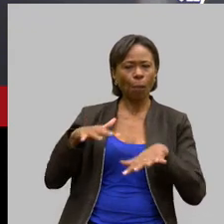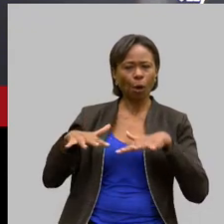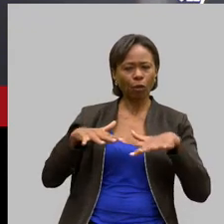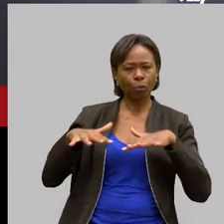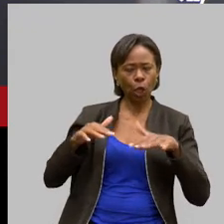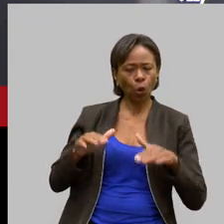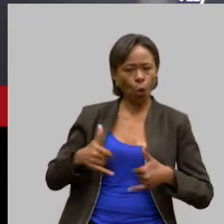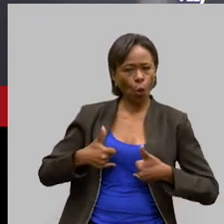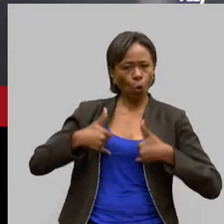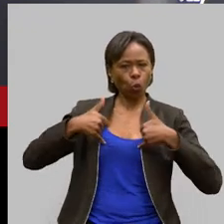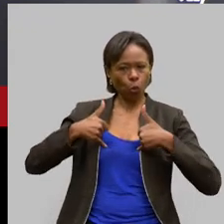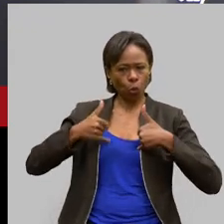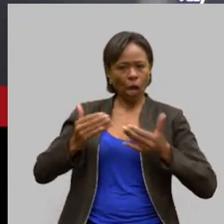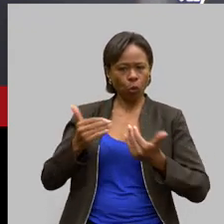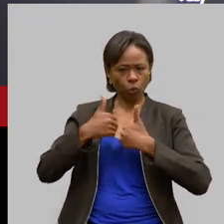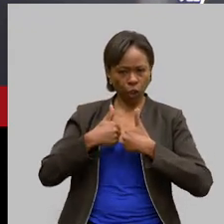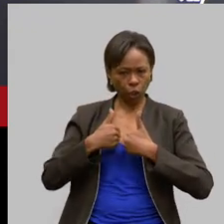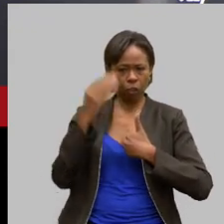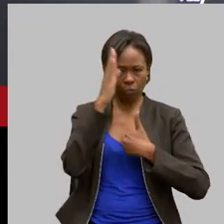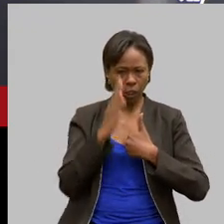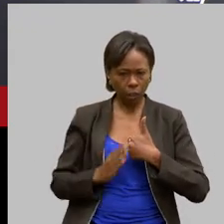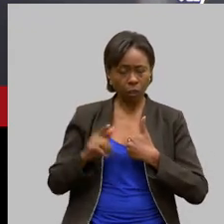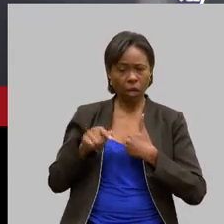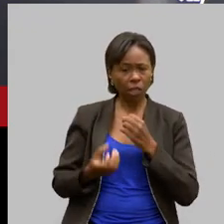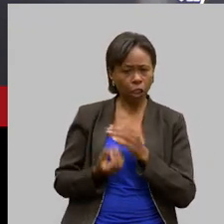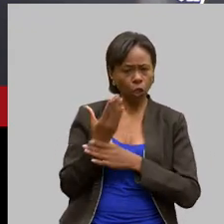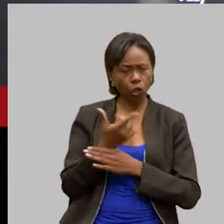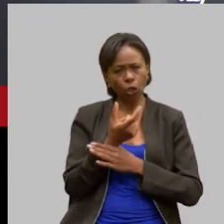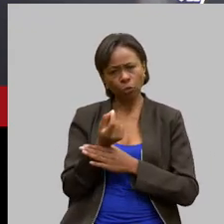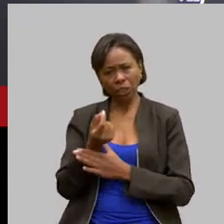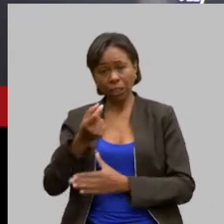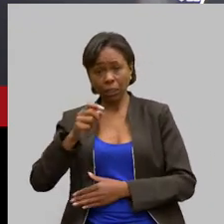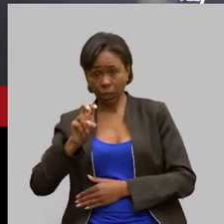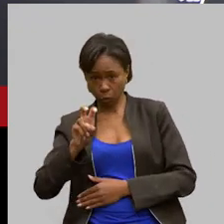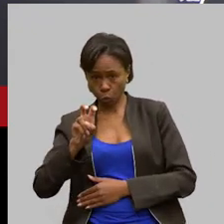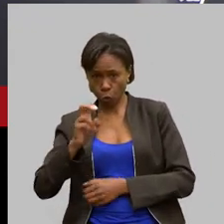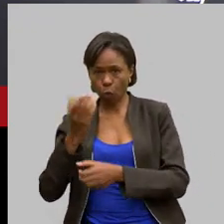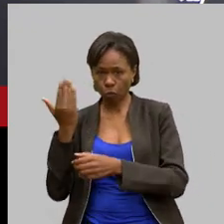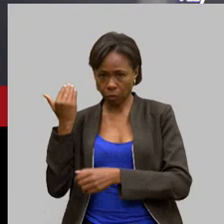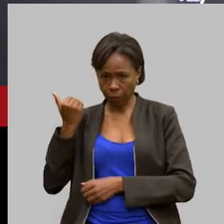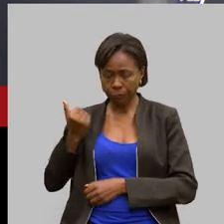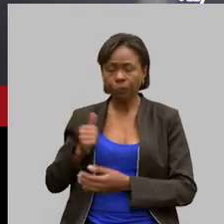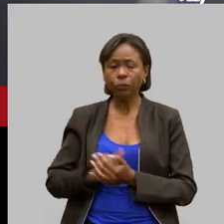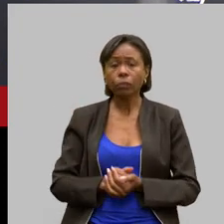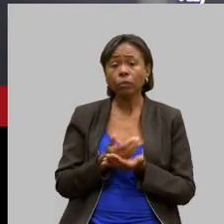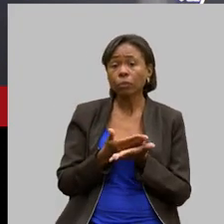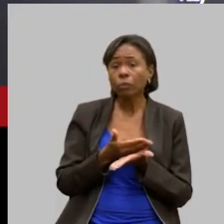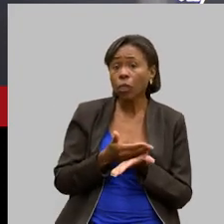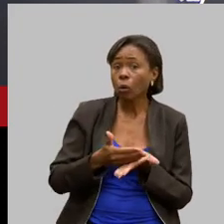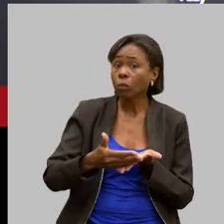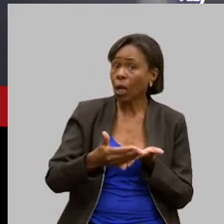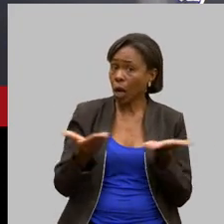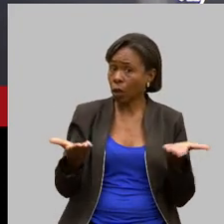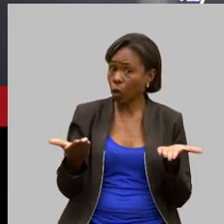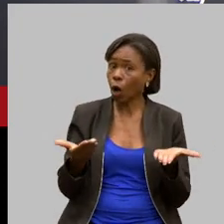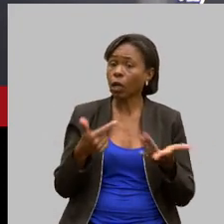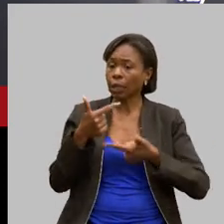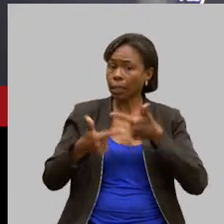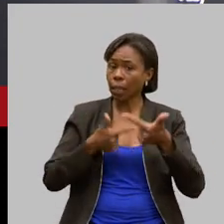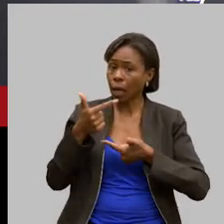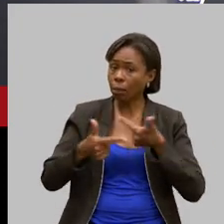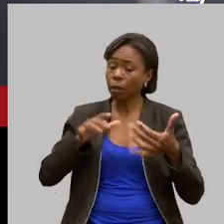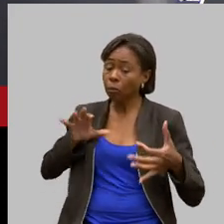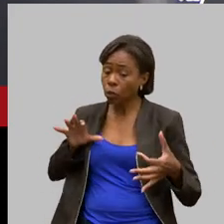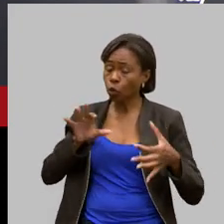que é uma entidade fundada uma entidade Nacional Desde 2005 e que nós estamos iniciando o trabalho para somar